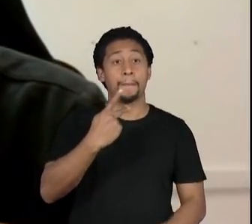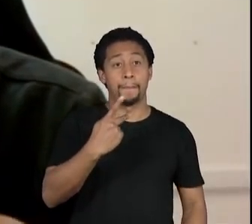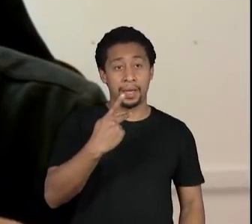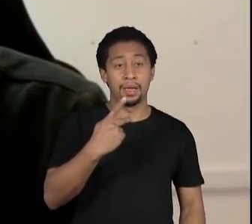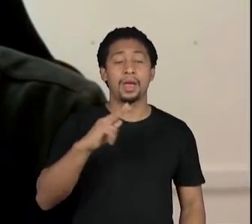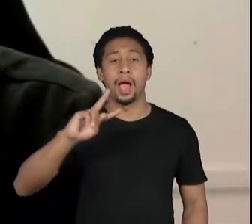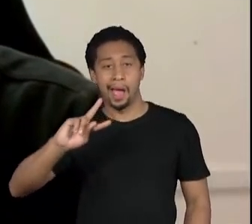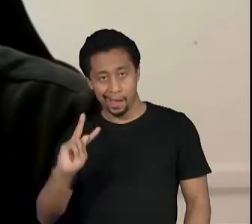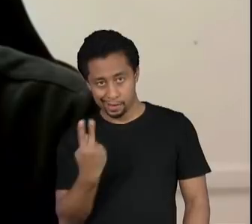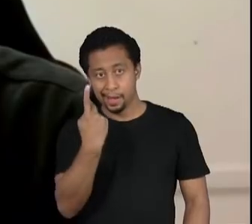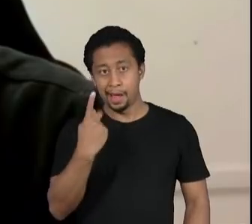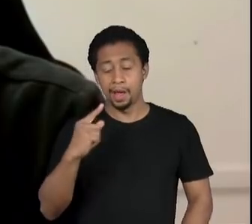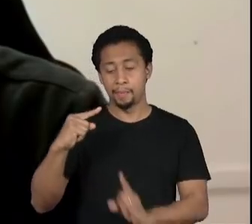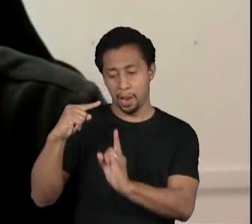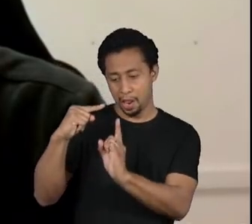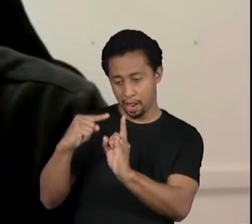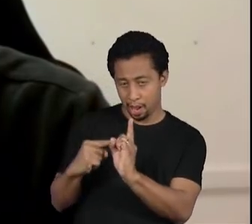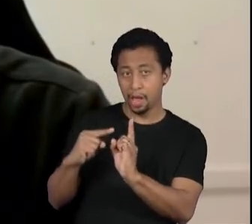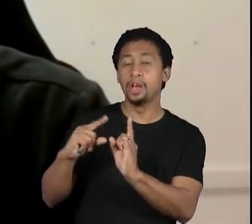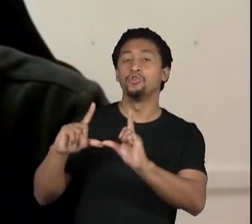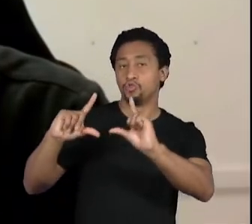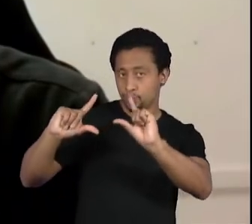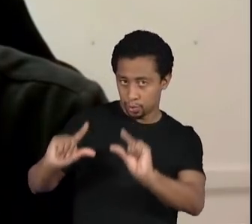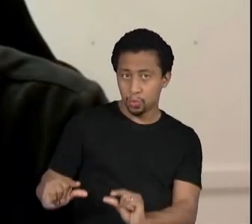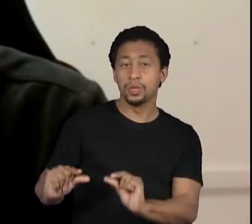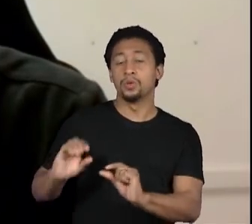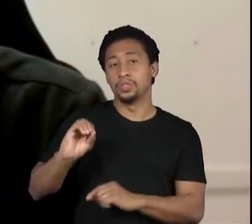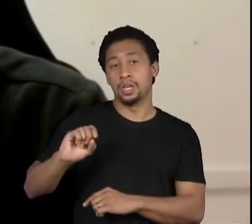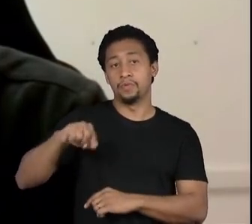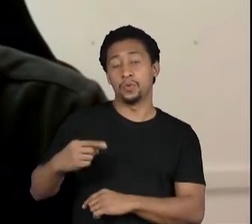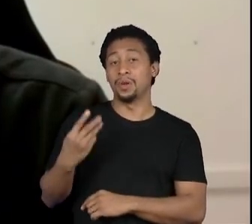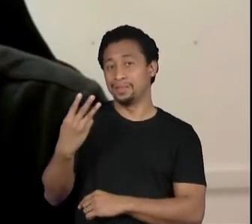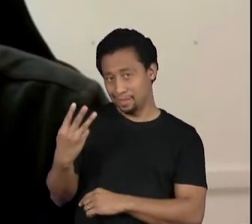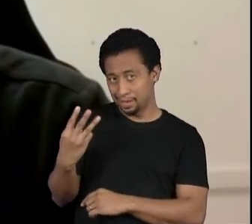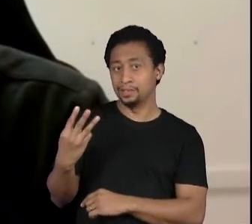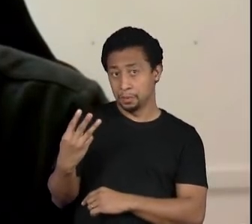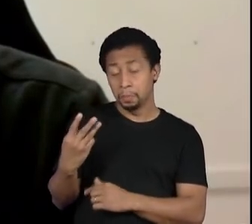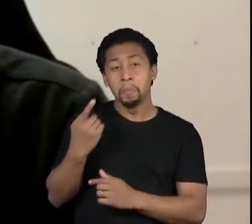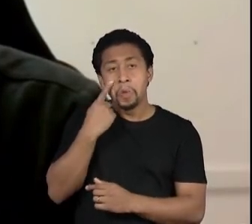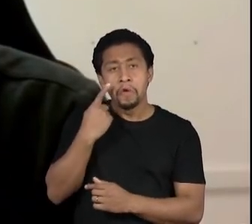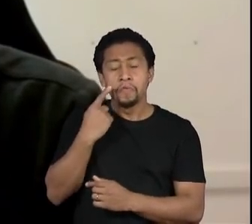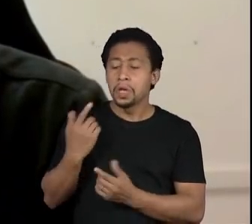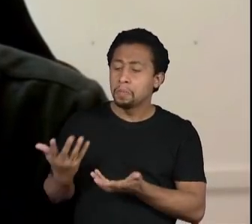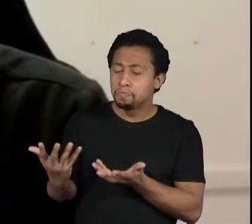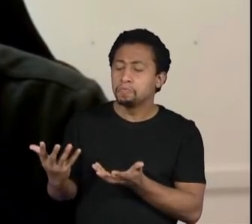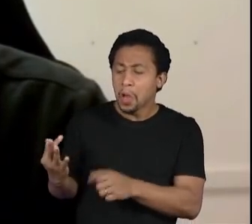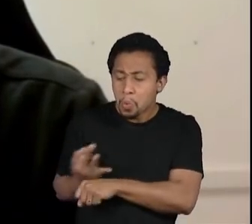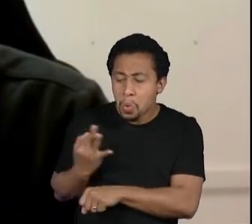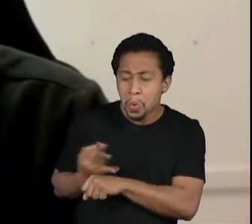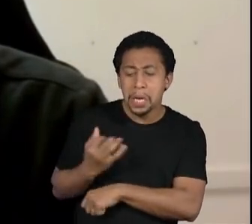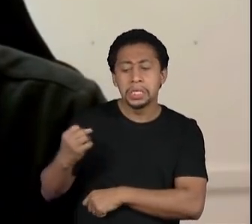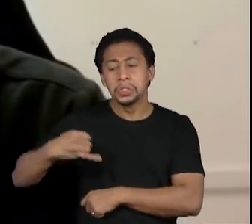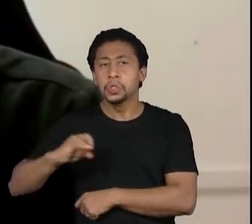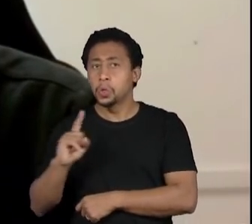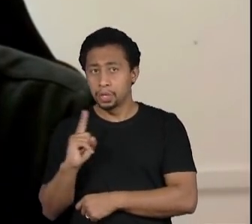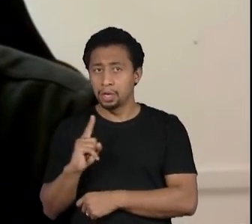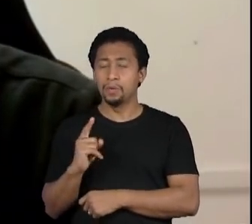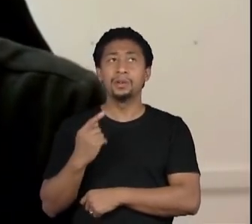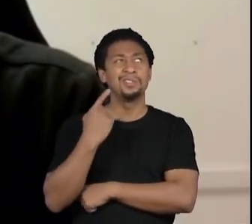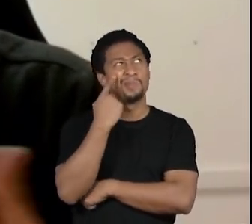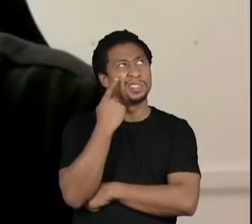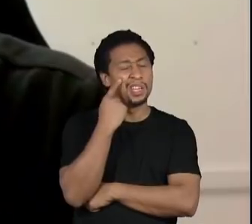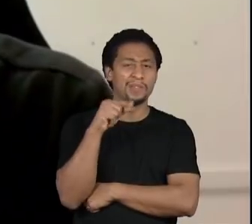cenário moderado que é esperado para 2100. Então, o que a gente esperava é que os